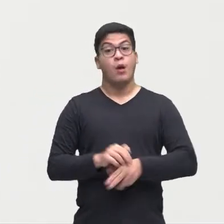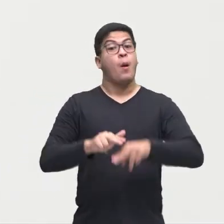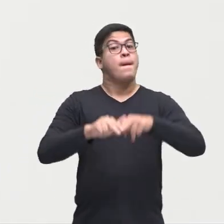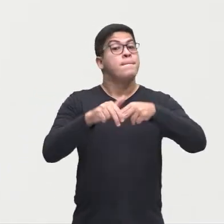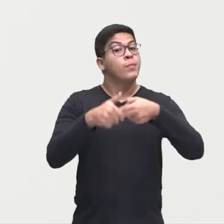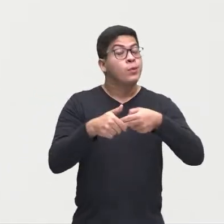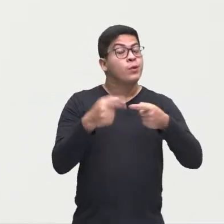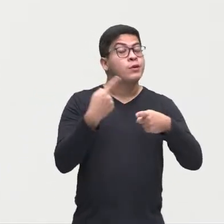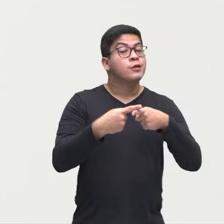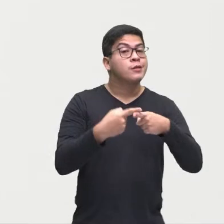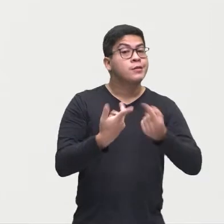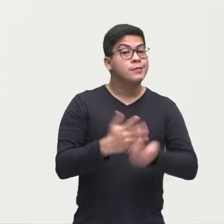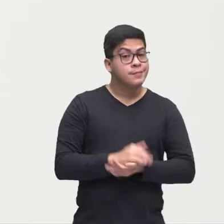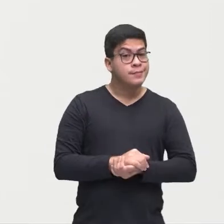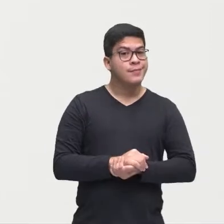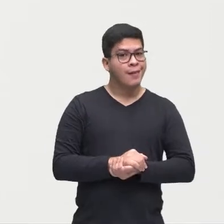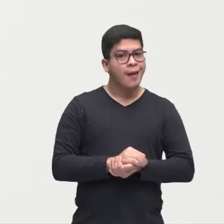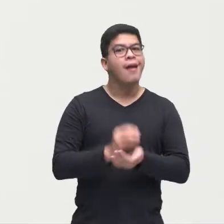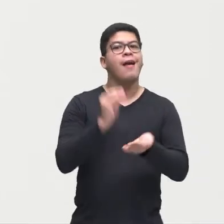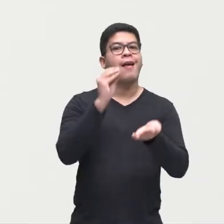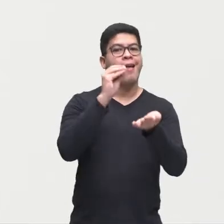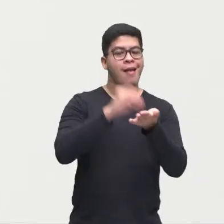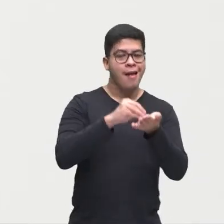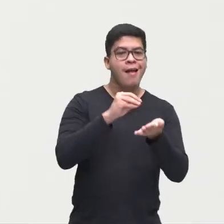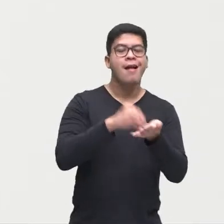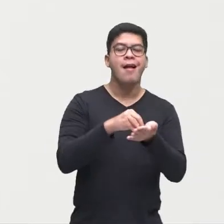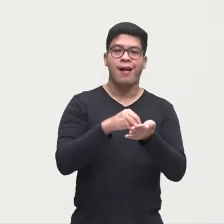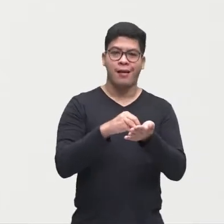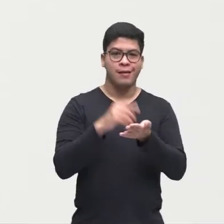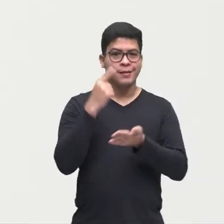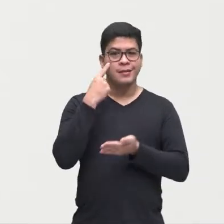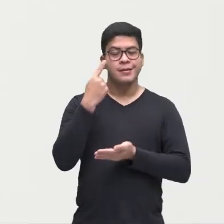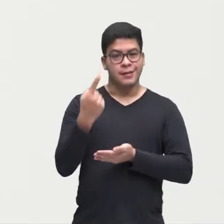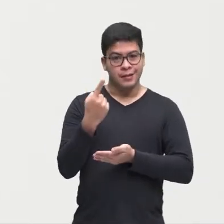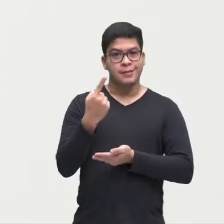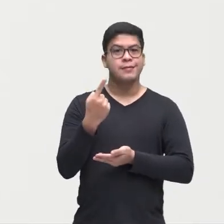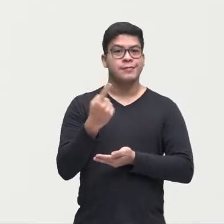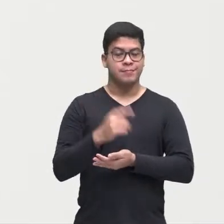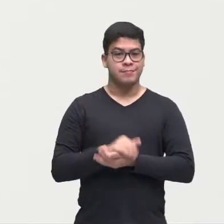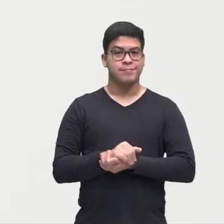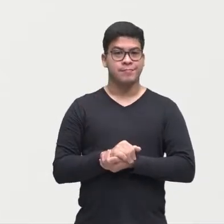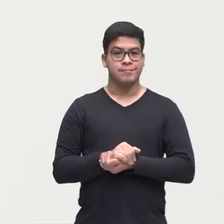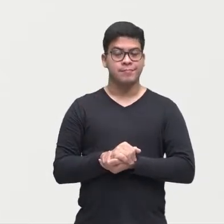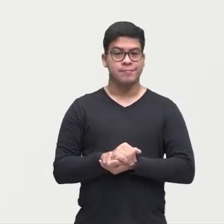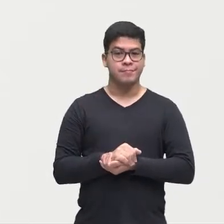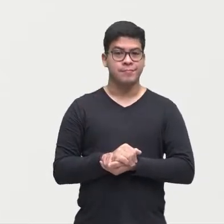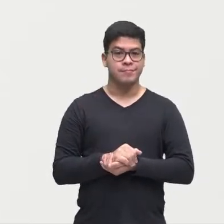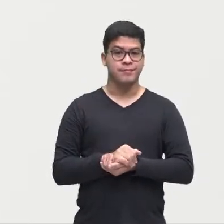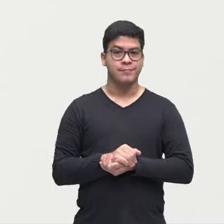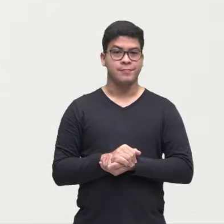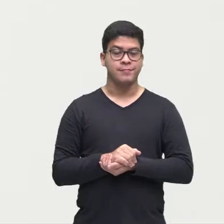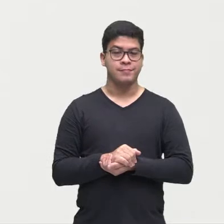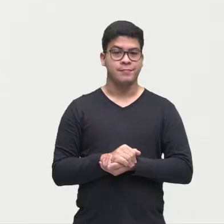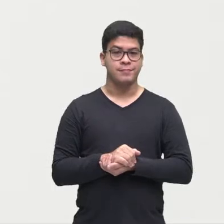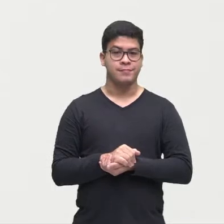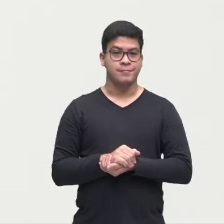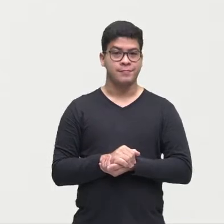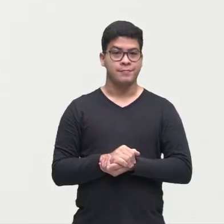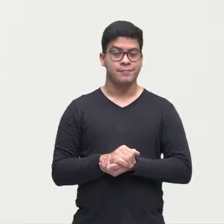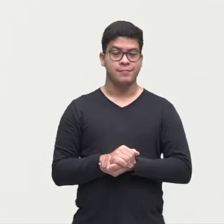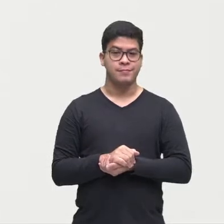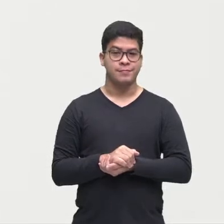fato, né, de ter restado aí uma divisão, de ter restado, né, o resto na